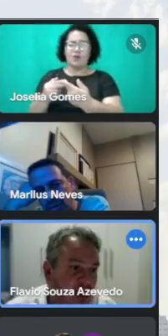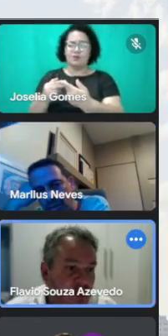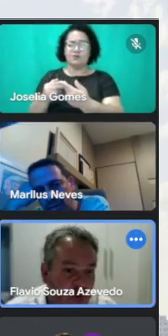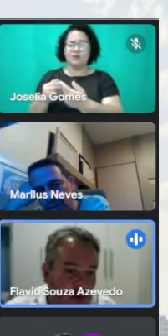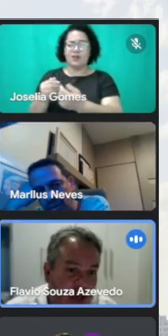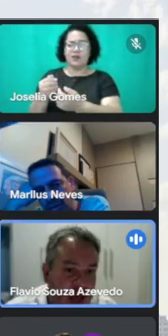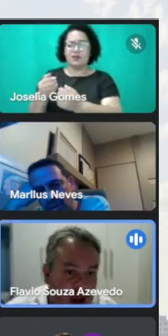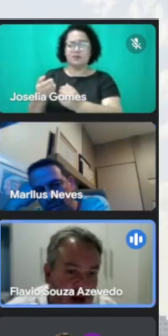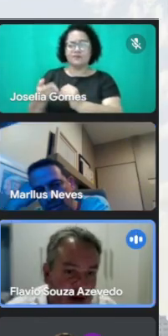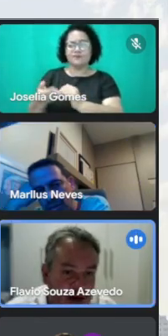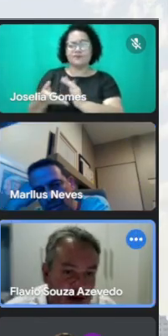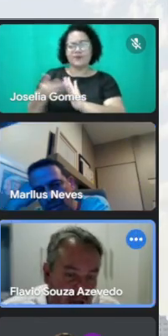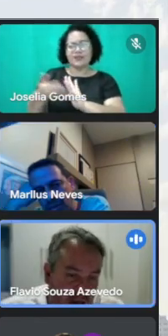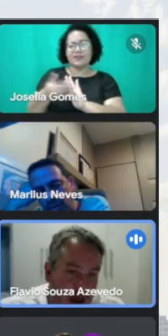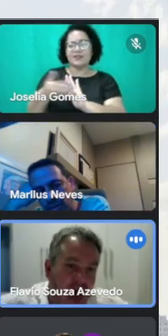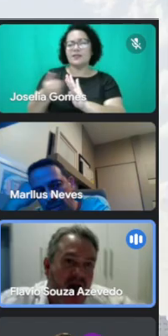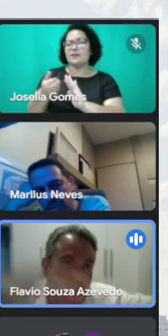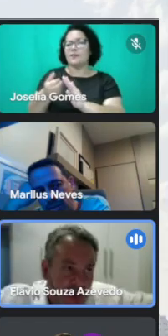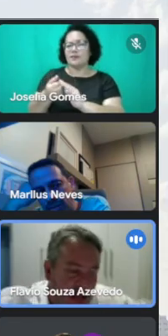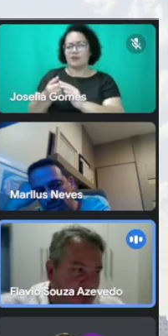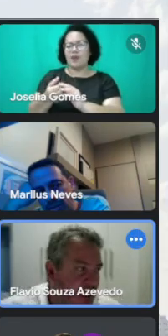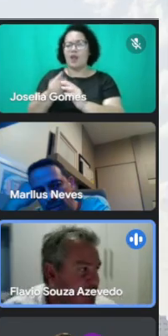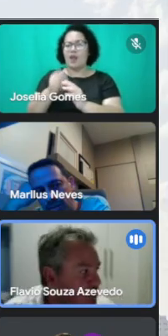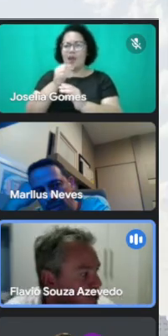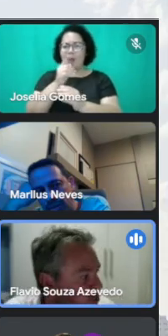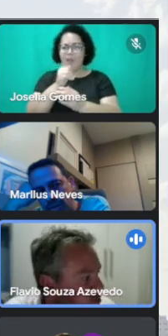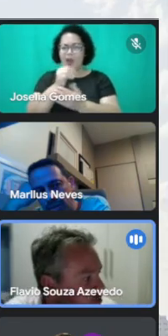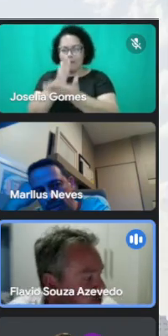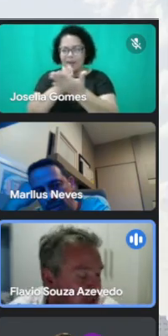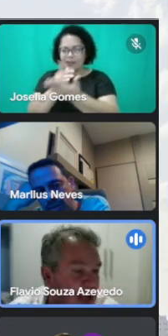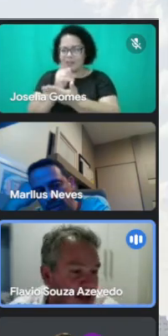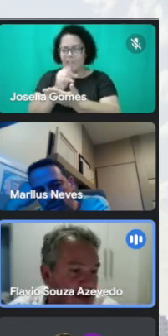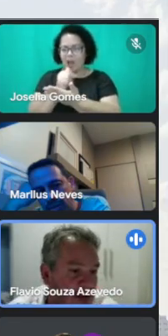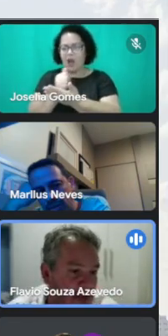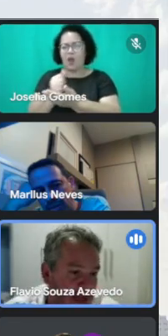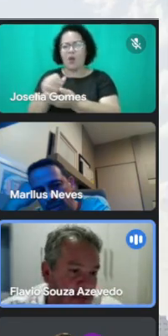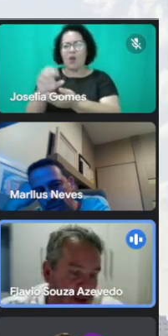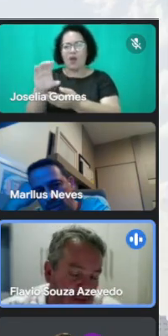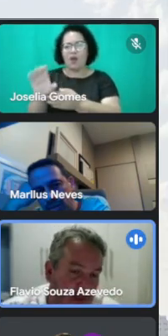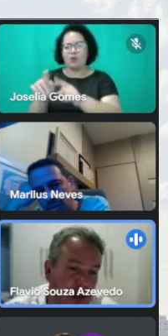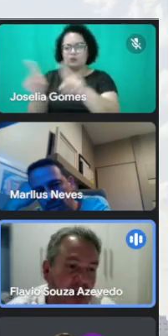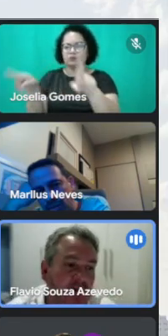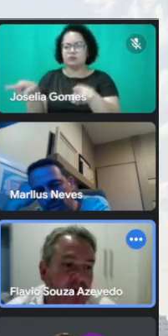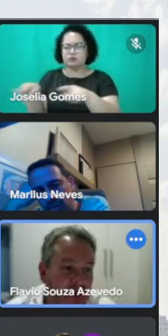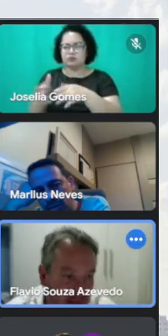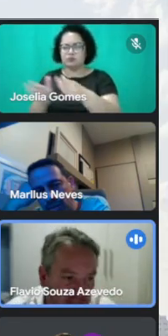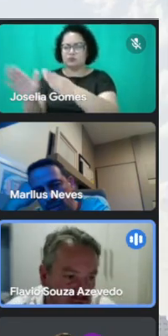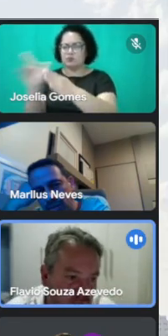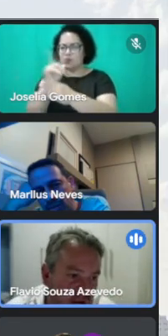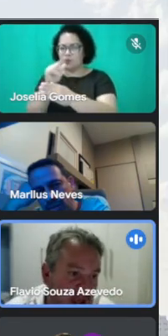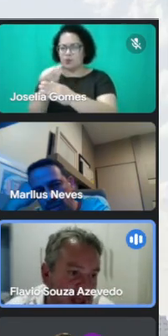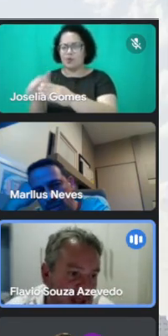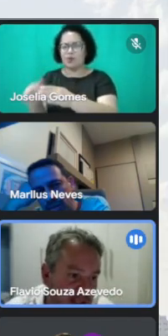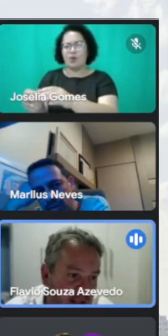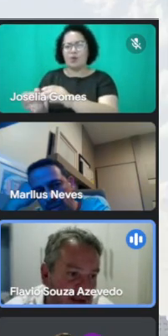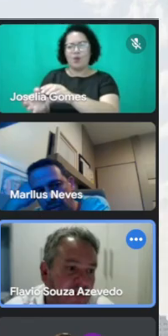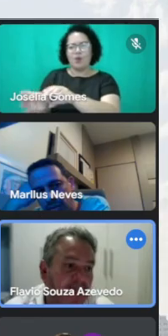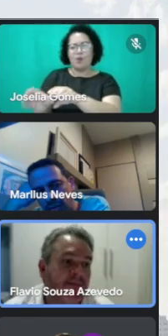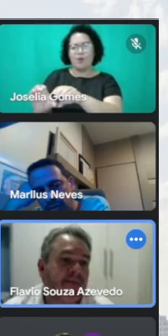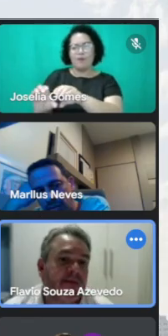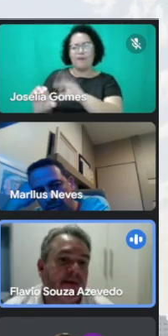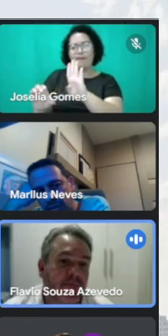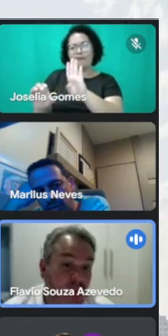ali, porque a área de captação do jardins, né, como ele é bem espalhado, a chuva cai ali,